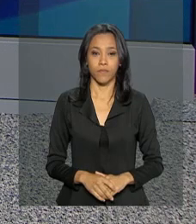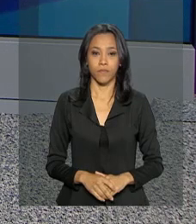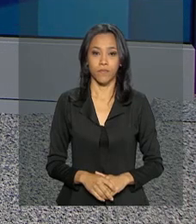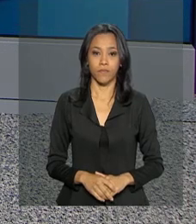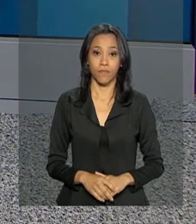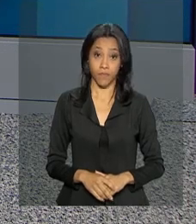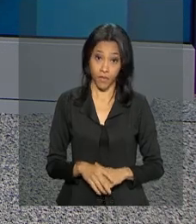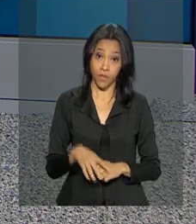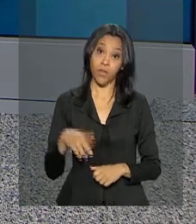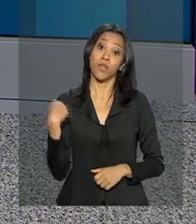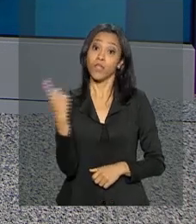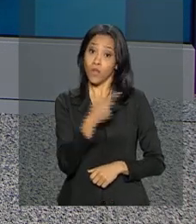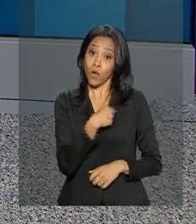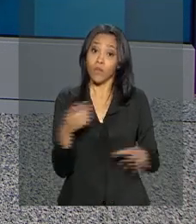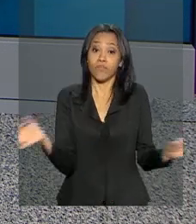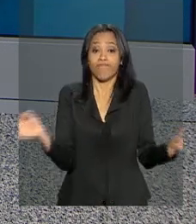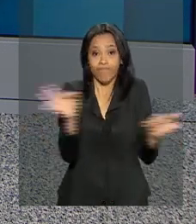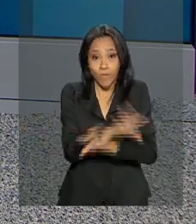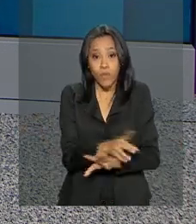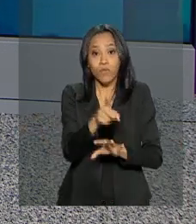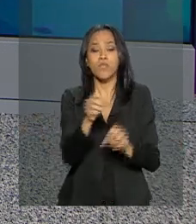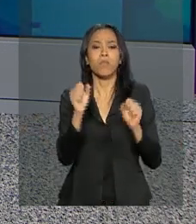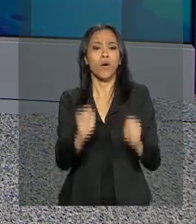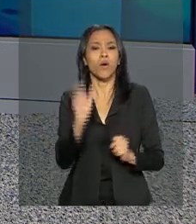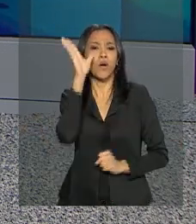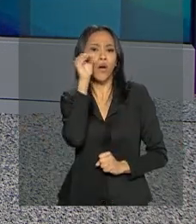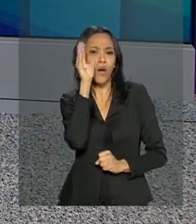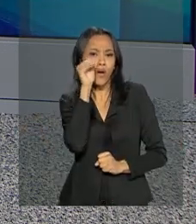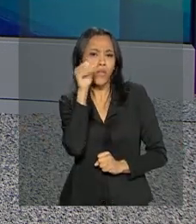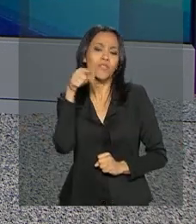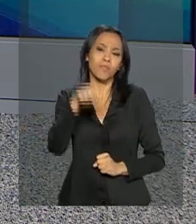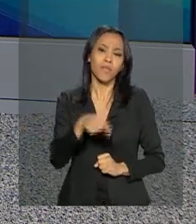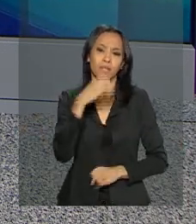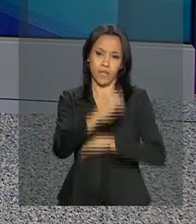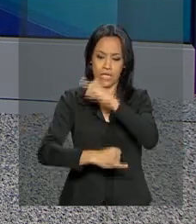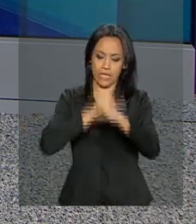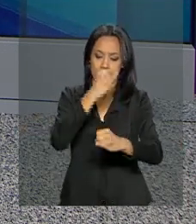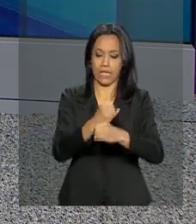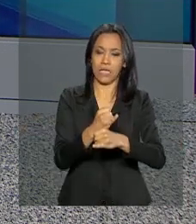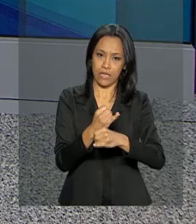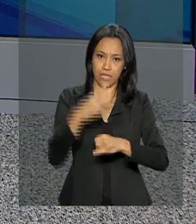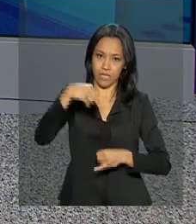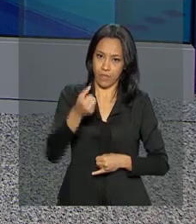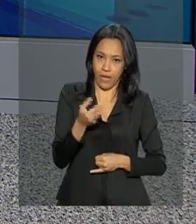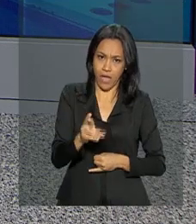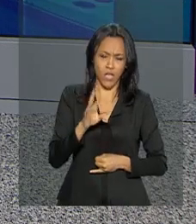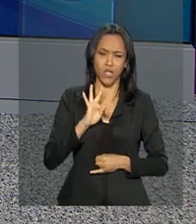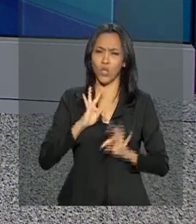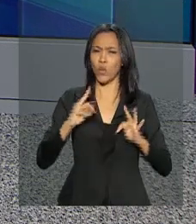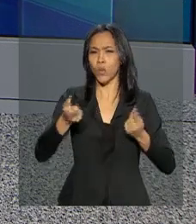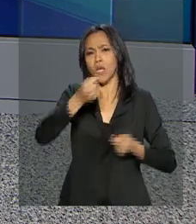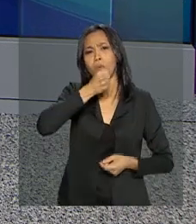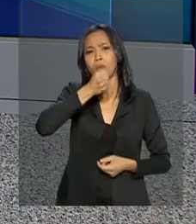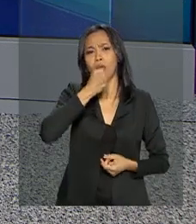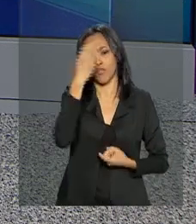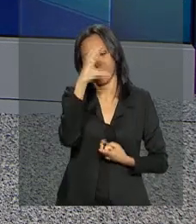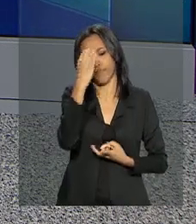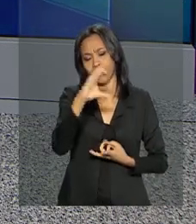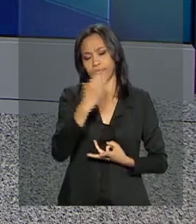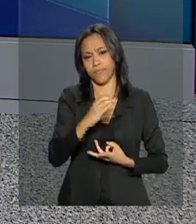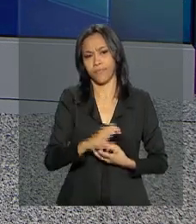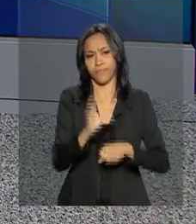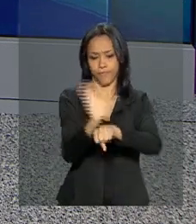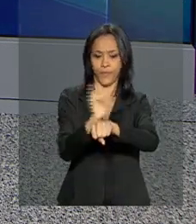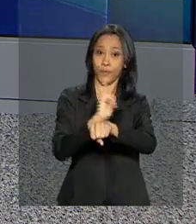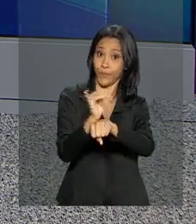Nós ficamos por aqui. Você acompanha a nossa programação ao vivo pelo site da NBR. Todas as reportagens estão em nosso canal